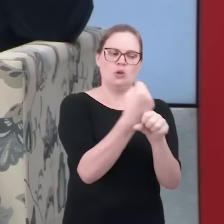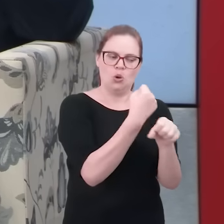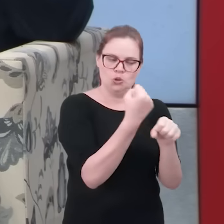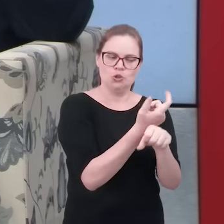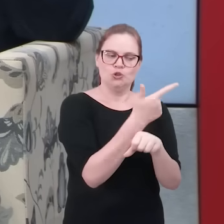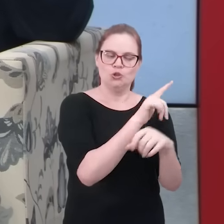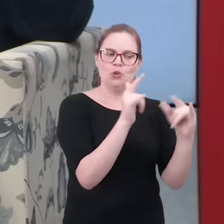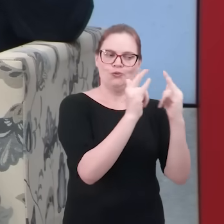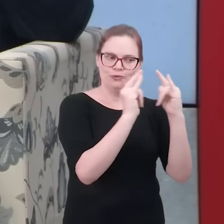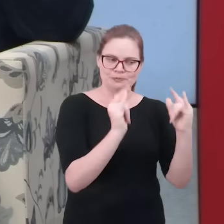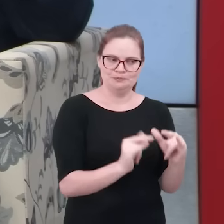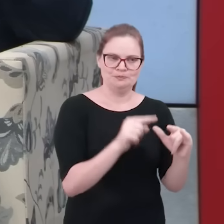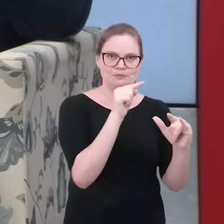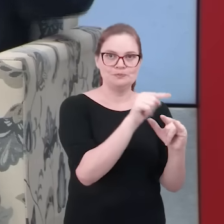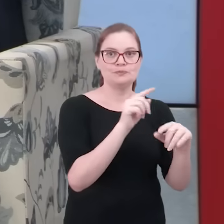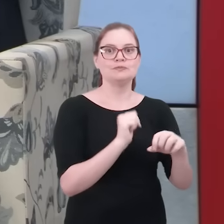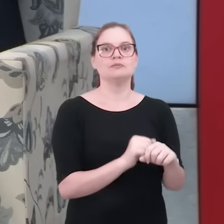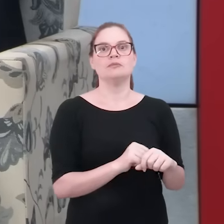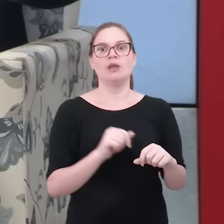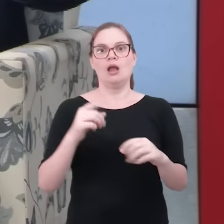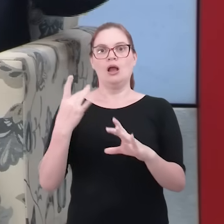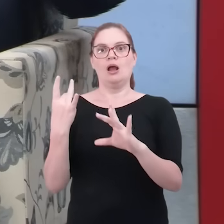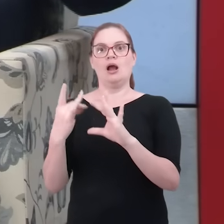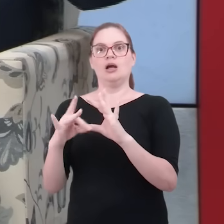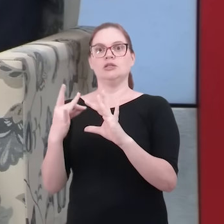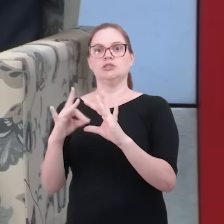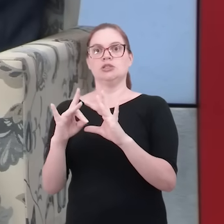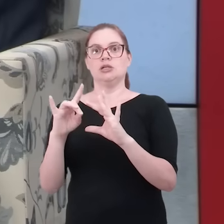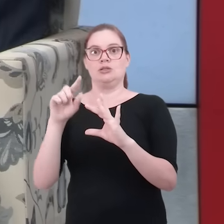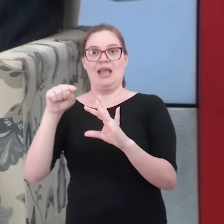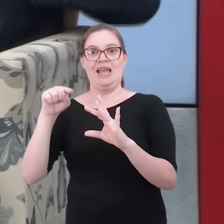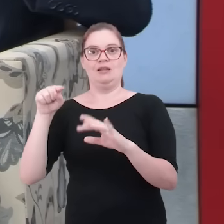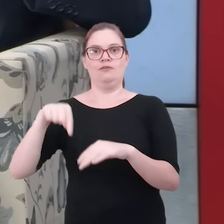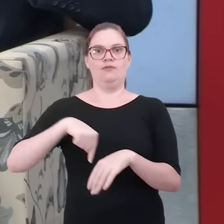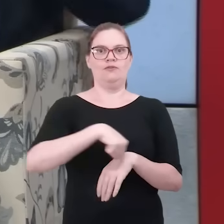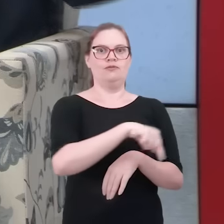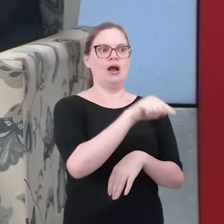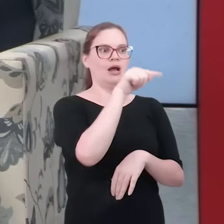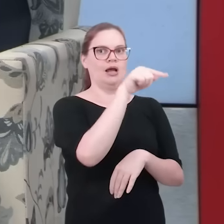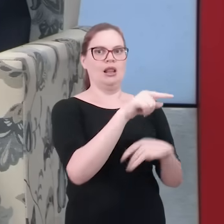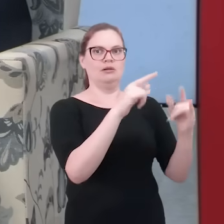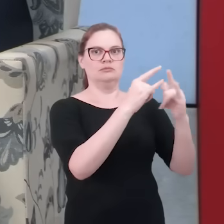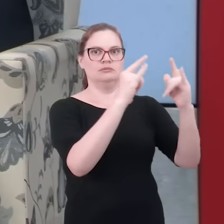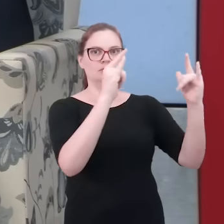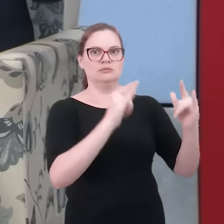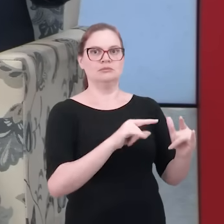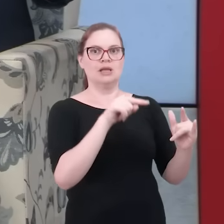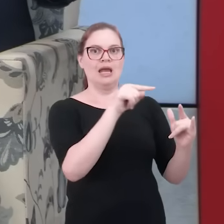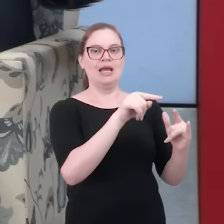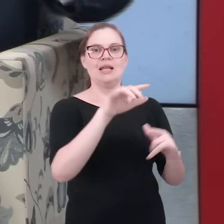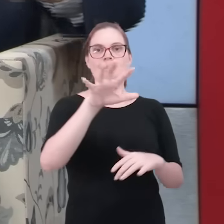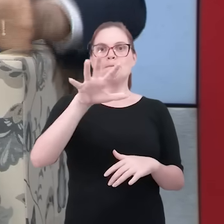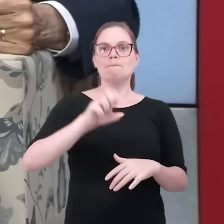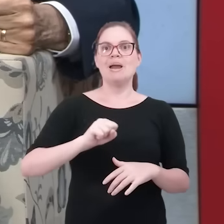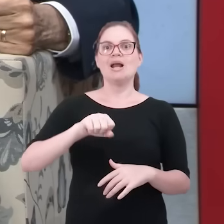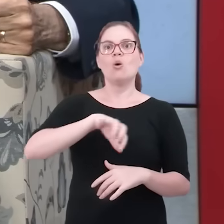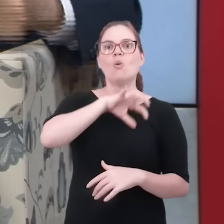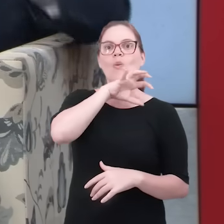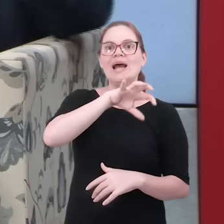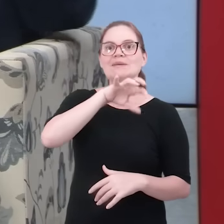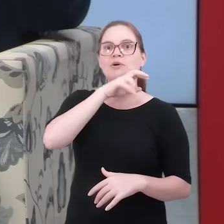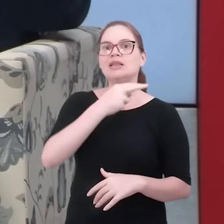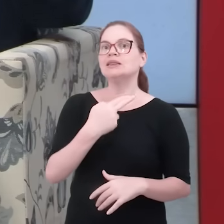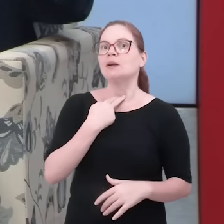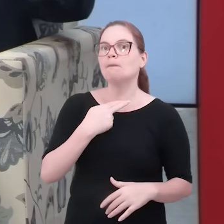constrói o templo. Ele entra no templo, diz: eu sou Deus, e sacrifica um animal imundo no altar dos